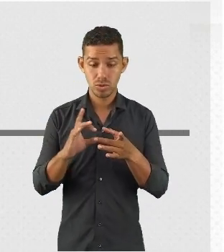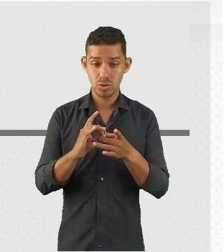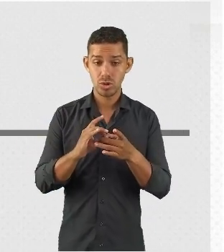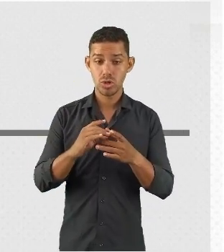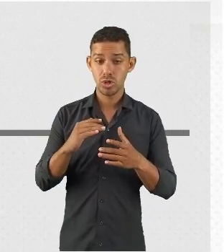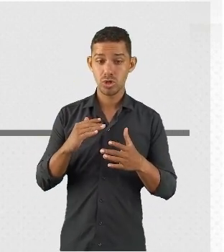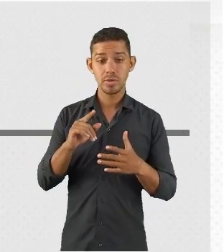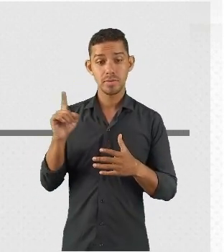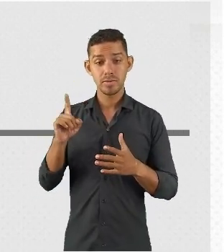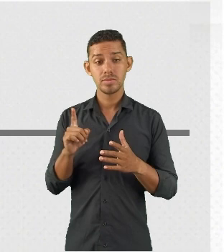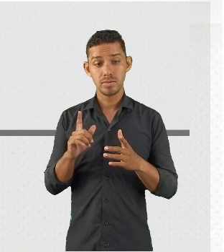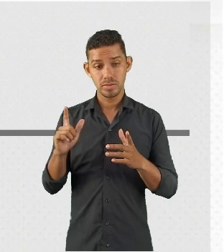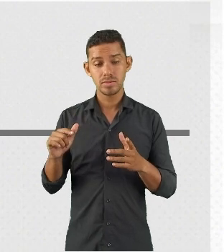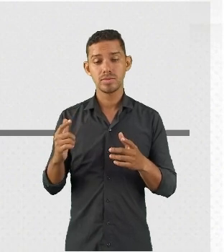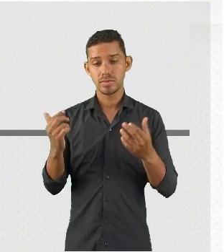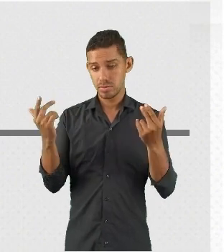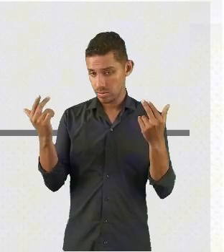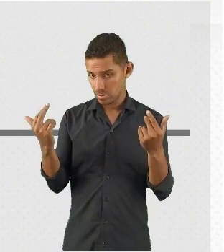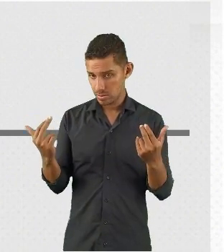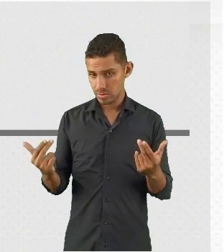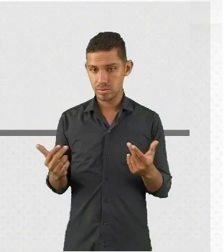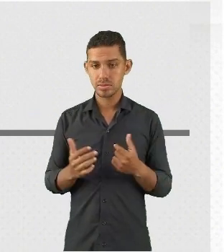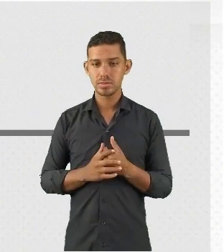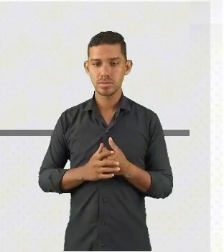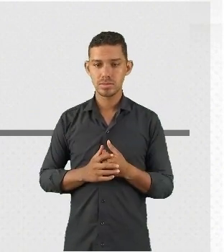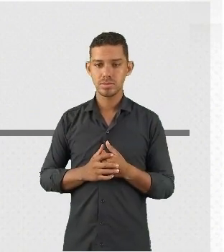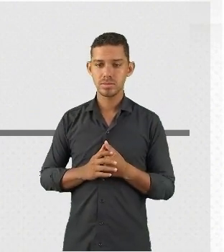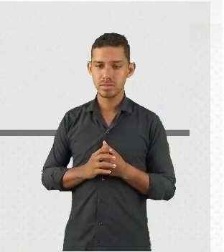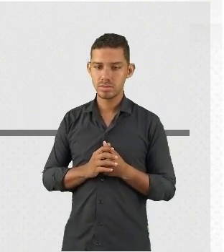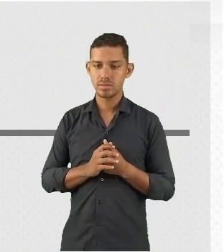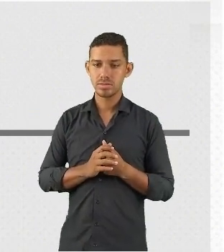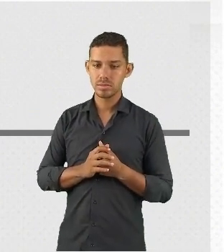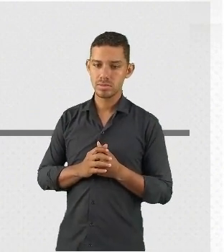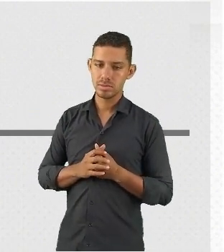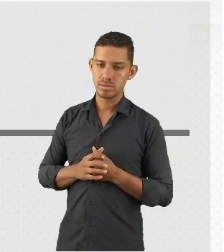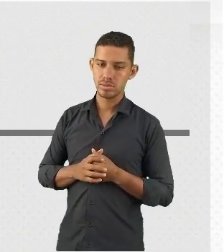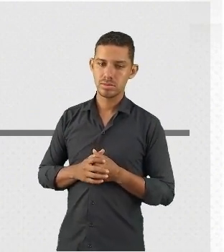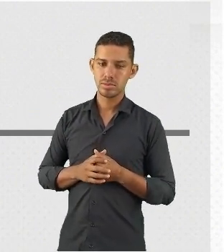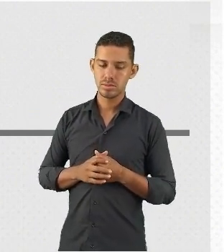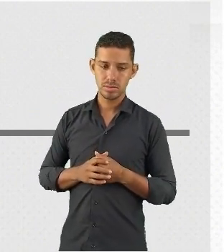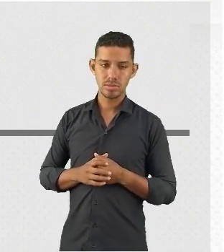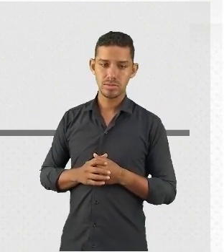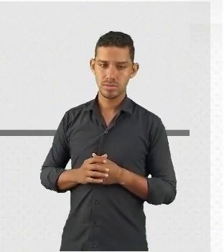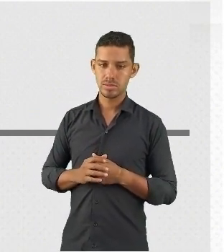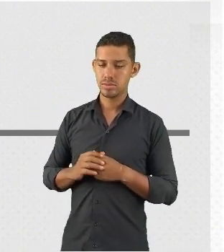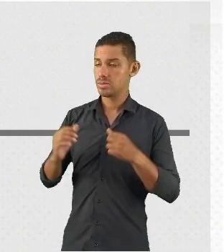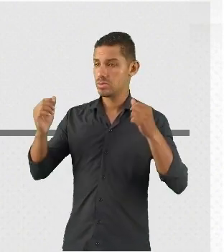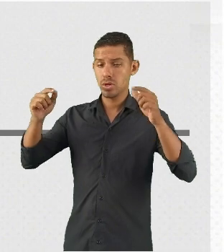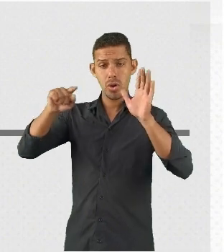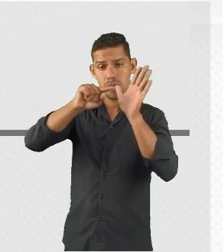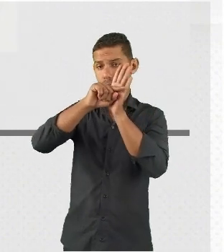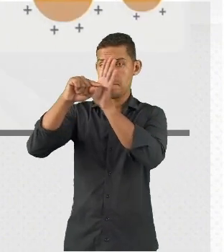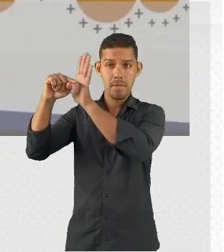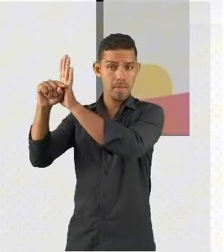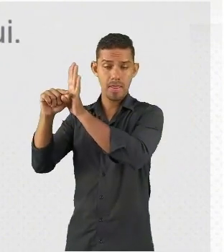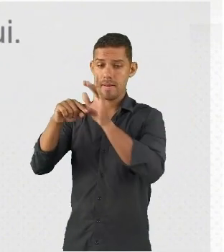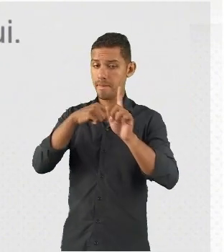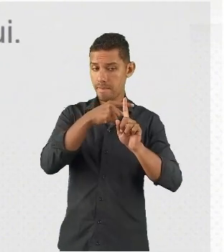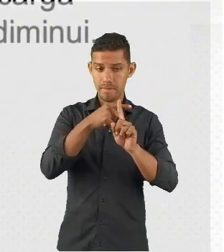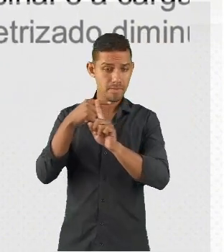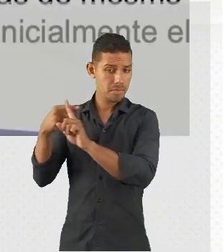mesmo sinal, tá? Então eles ficam eletrizados com carga de mesmo sinal. Não é facinho? Enquanto